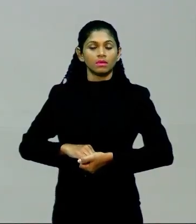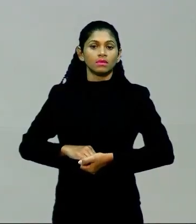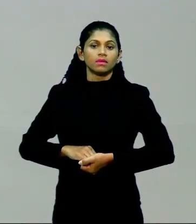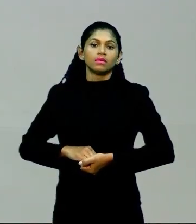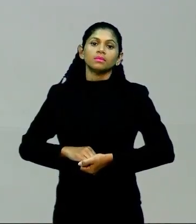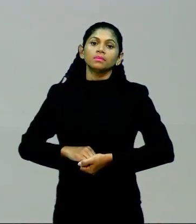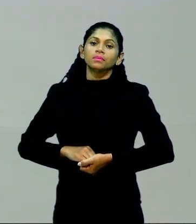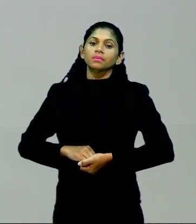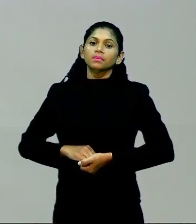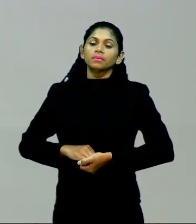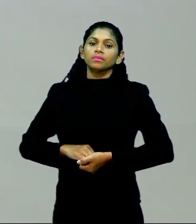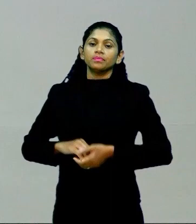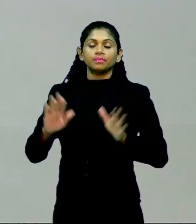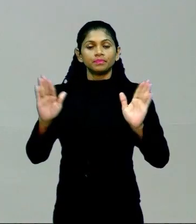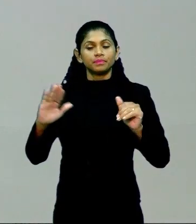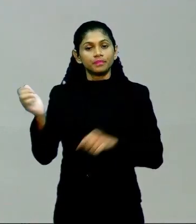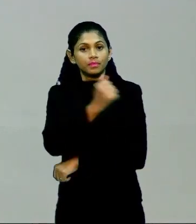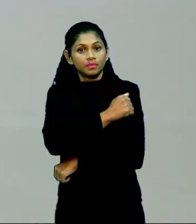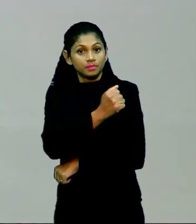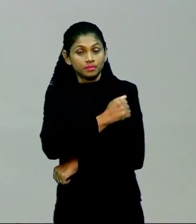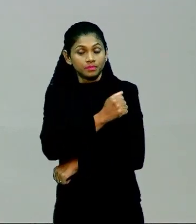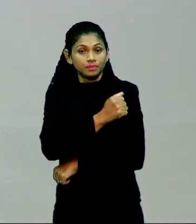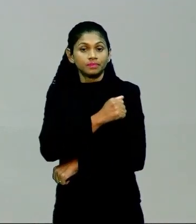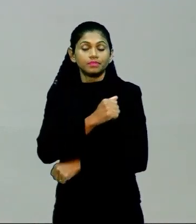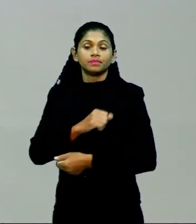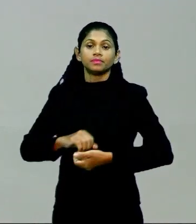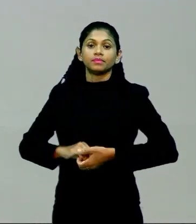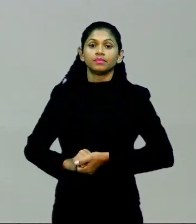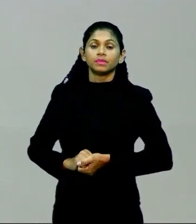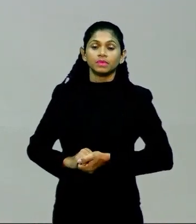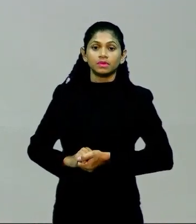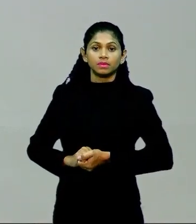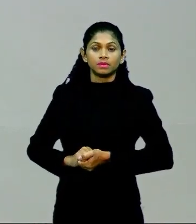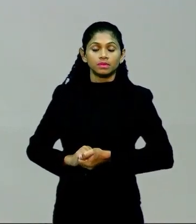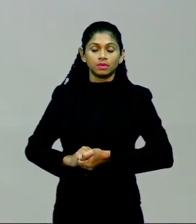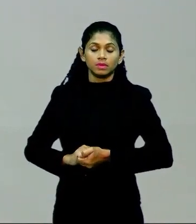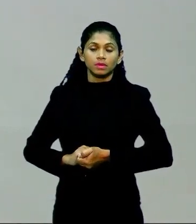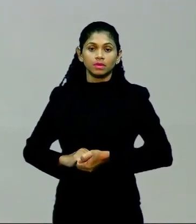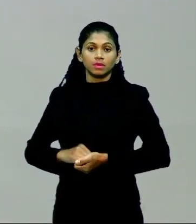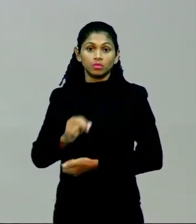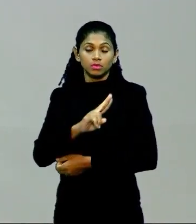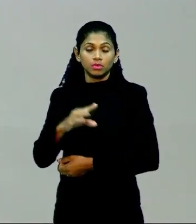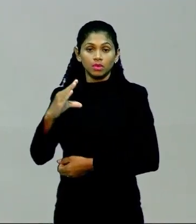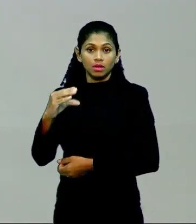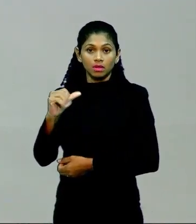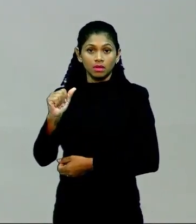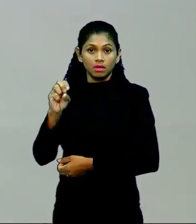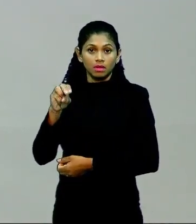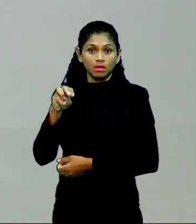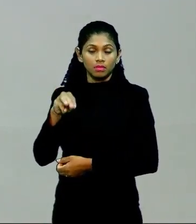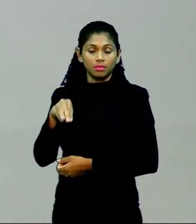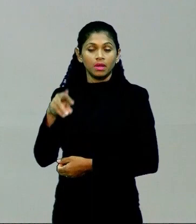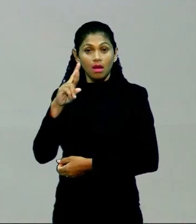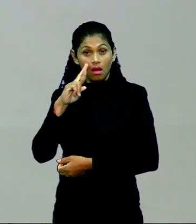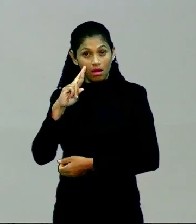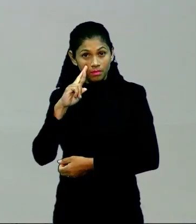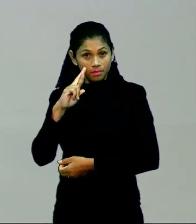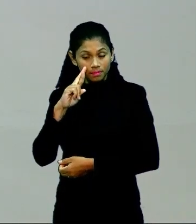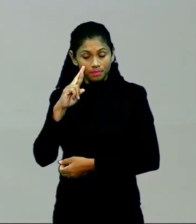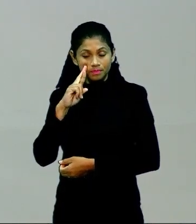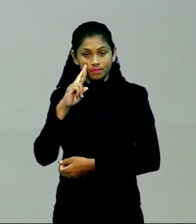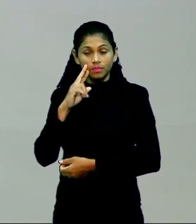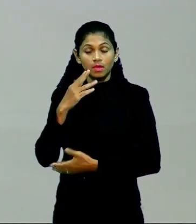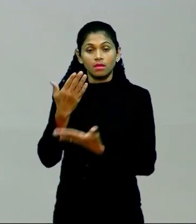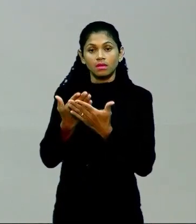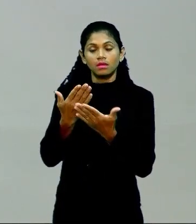Hello, students! Olá, alunos! My name is Camila, meu nome é Camila, e na aula de hoje nós vamos estudar